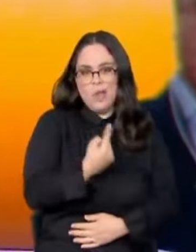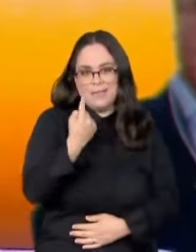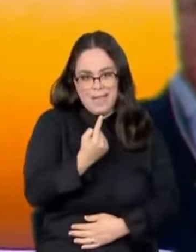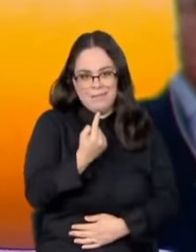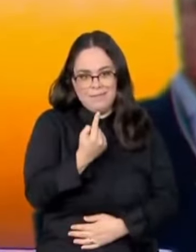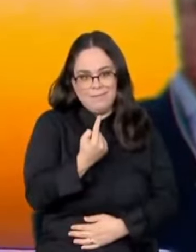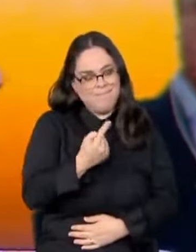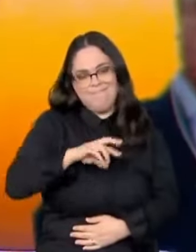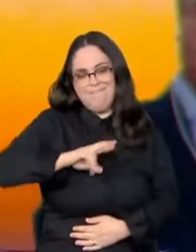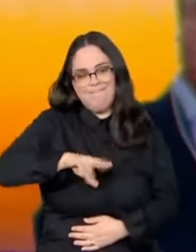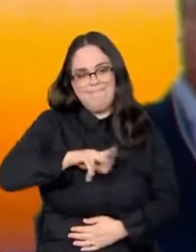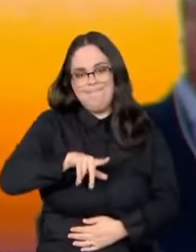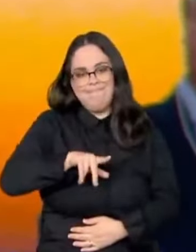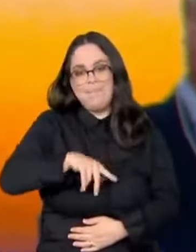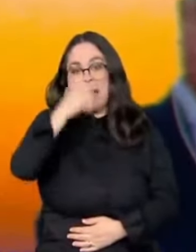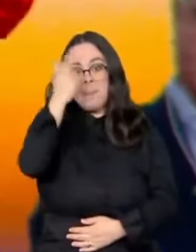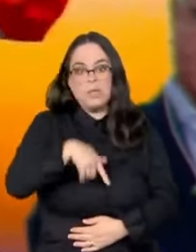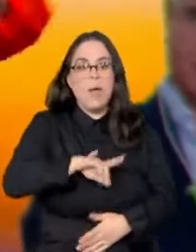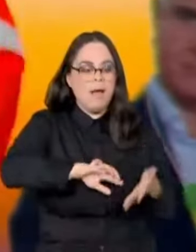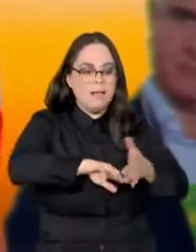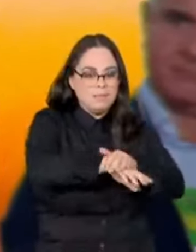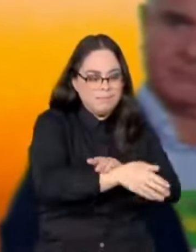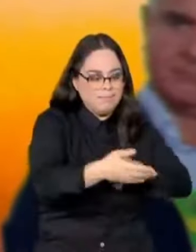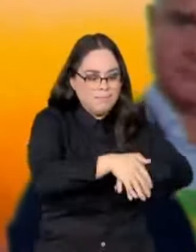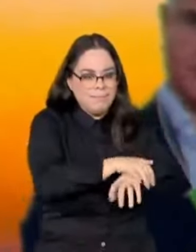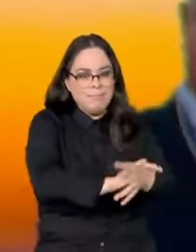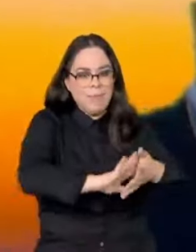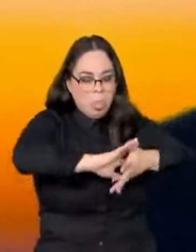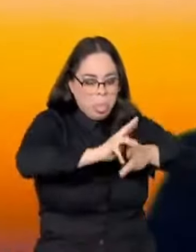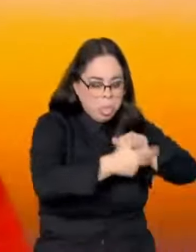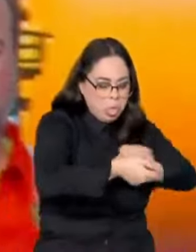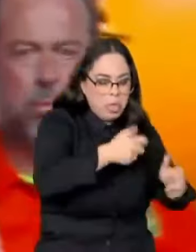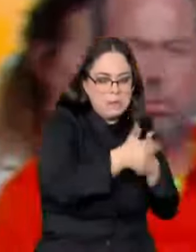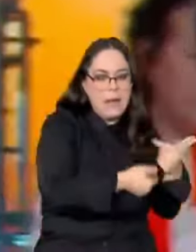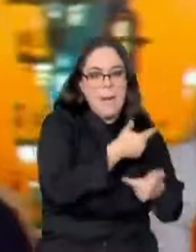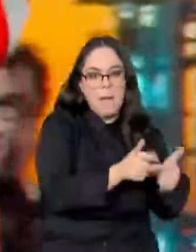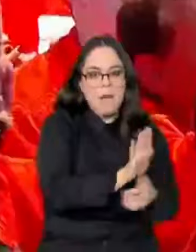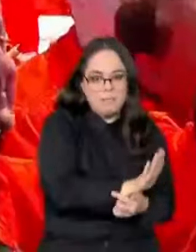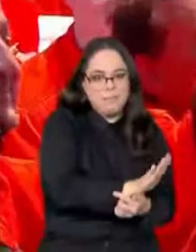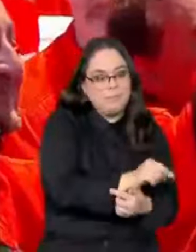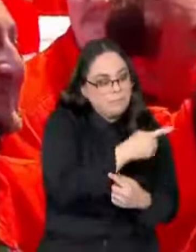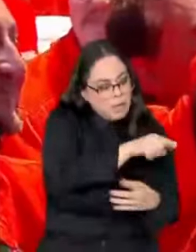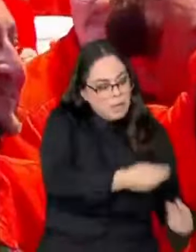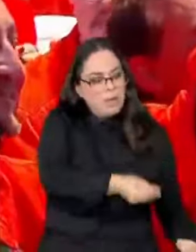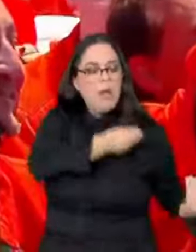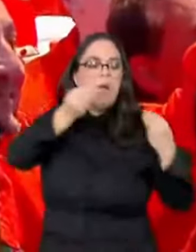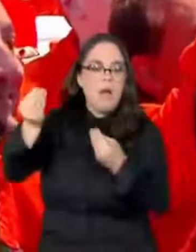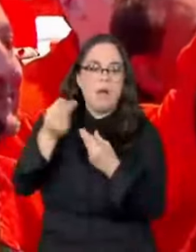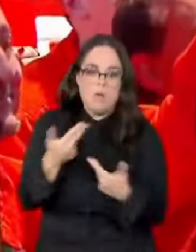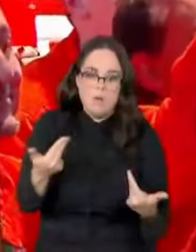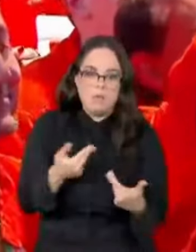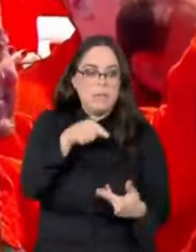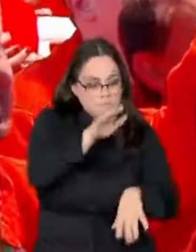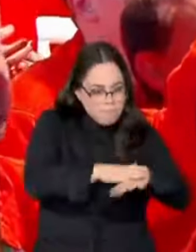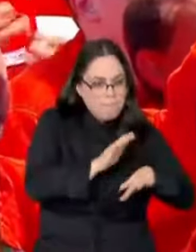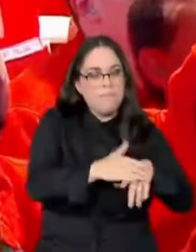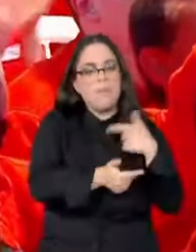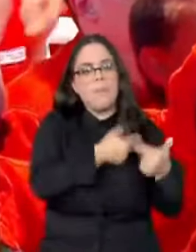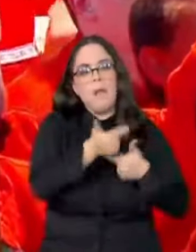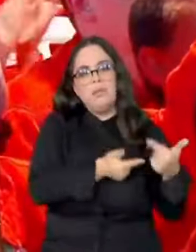fez rico foi aqueles que sujaram a mão na graxa, aqueles que trabalharam, aqueles que fizeram o